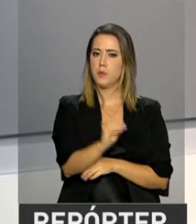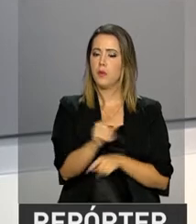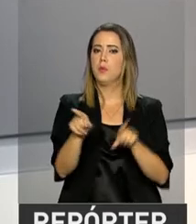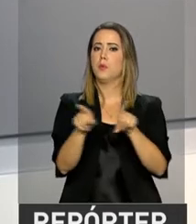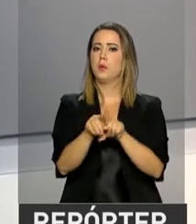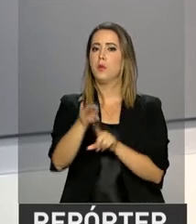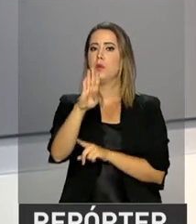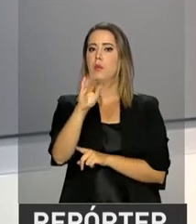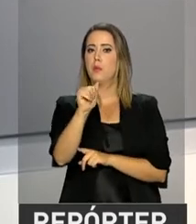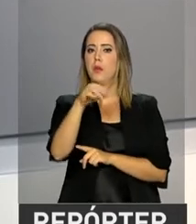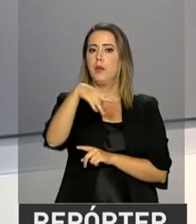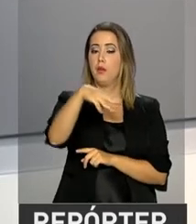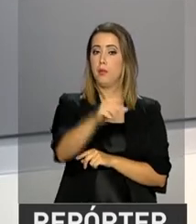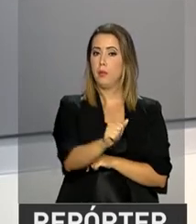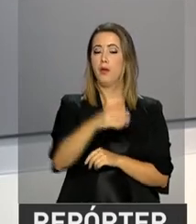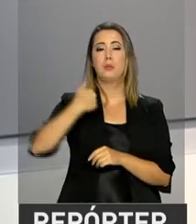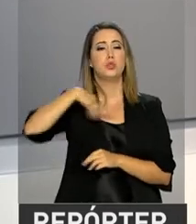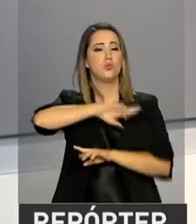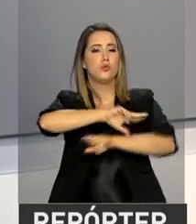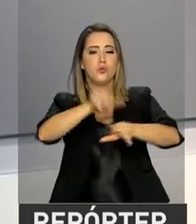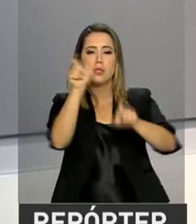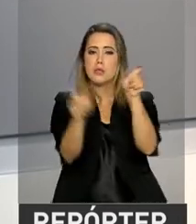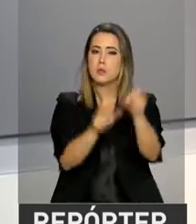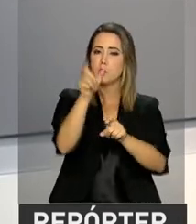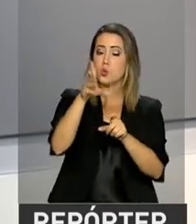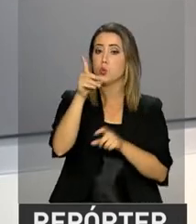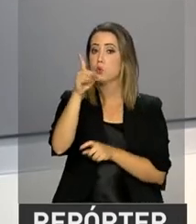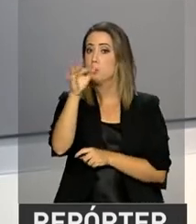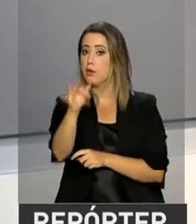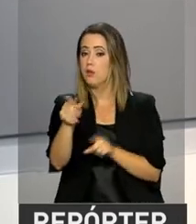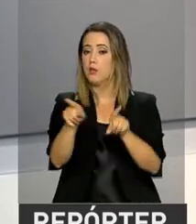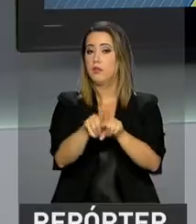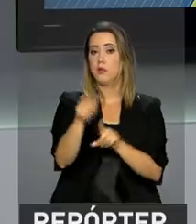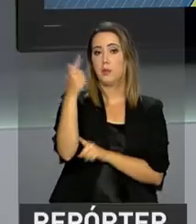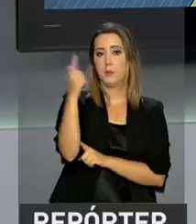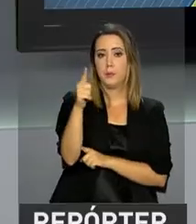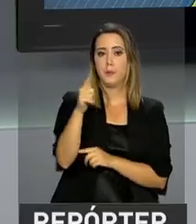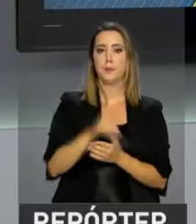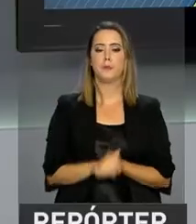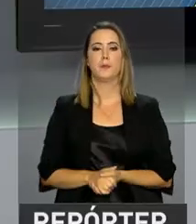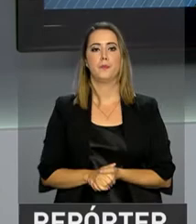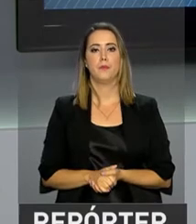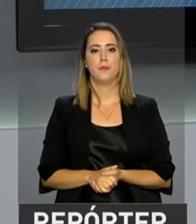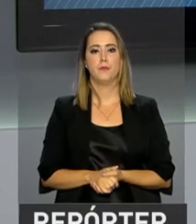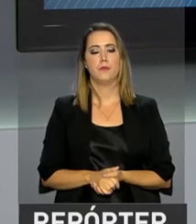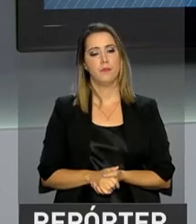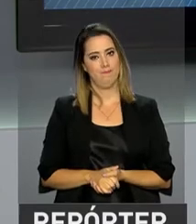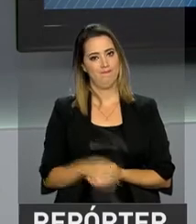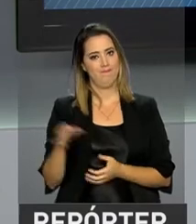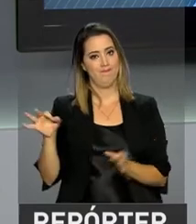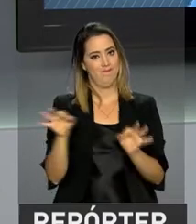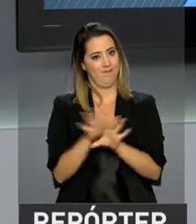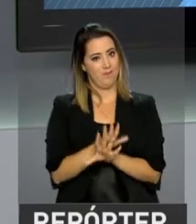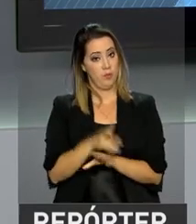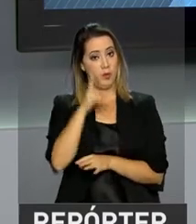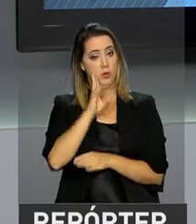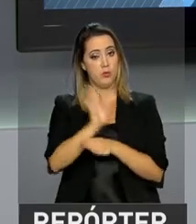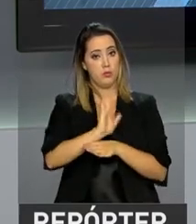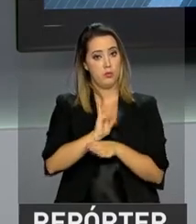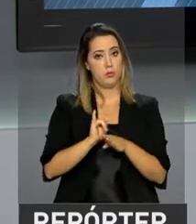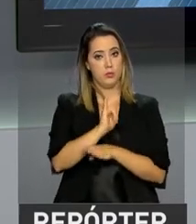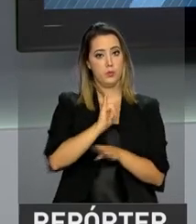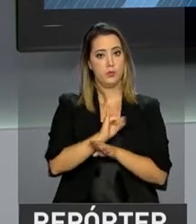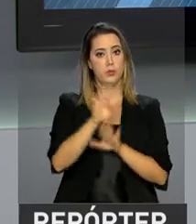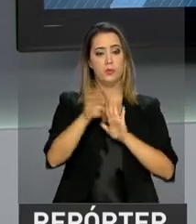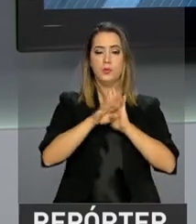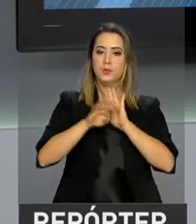de 110 brigadistas e bombeiros do Distrito Federal e Goiás. Nós ficamos por aqui. Você pode rever as reportagens